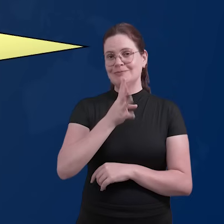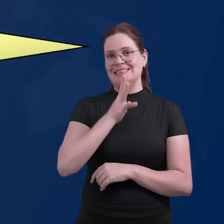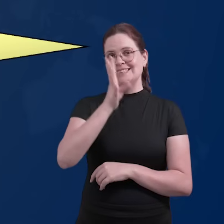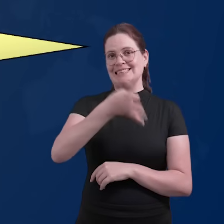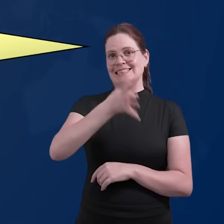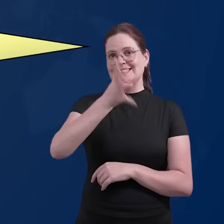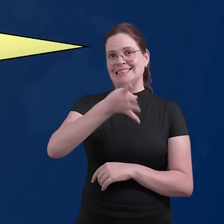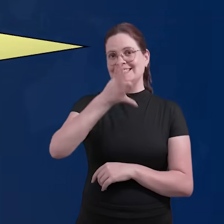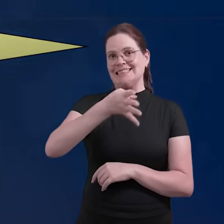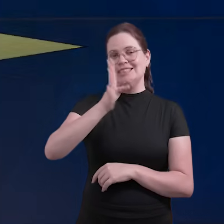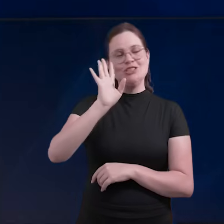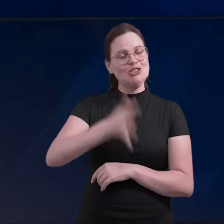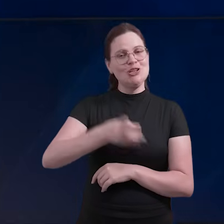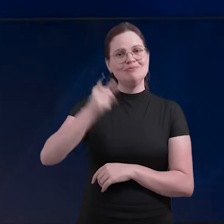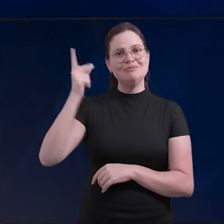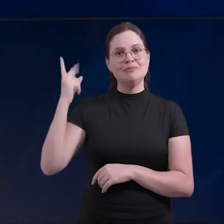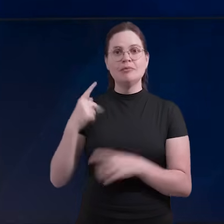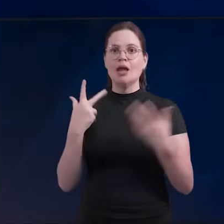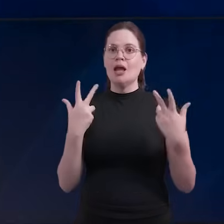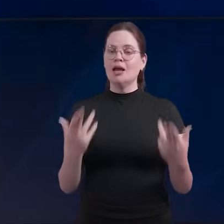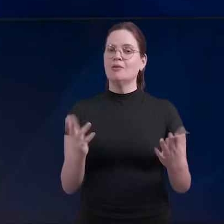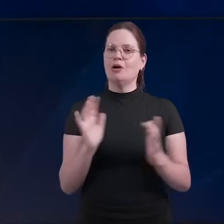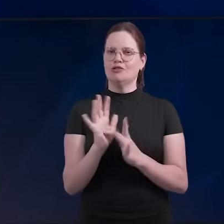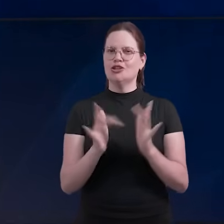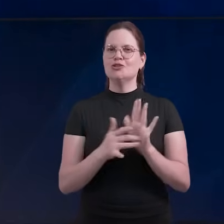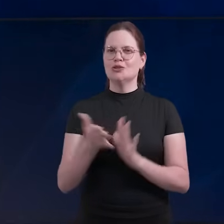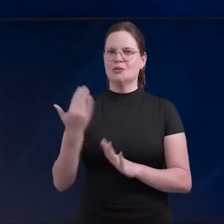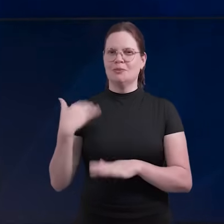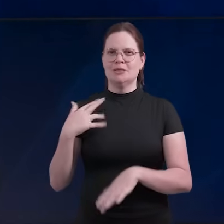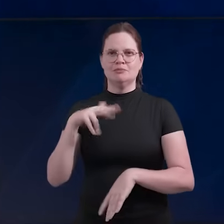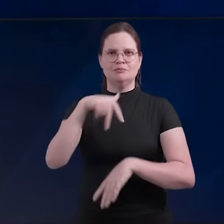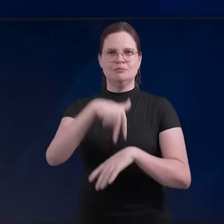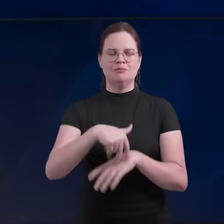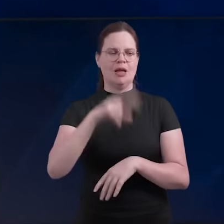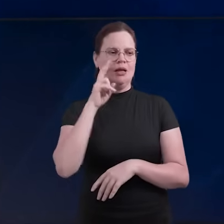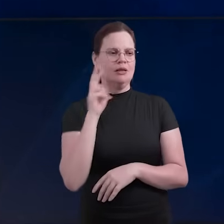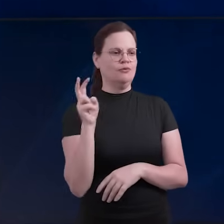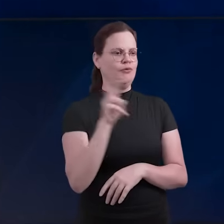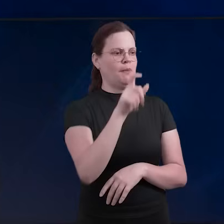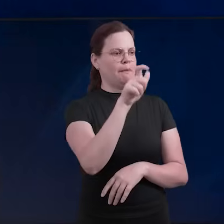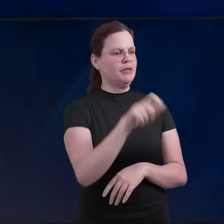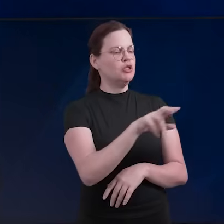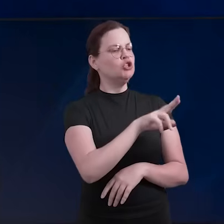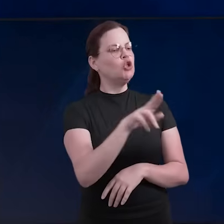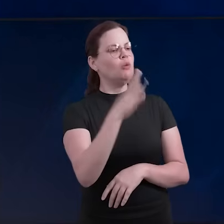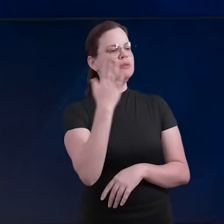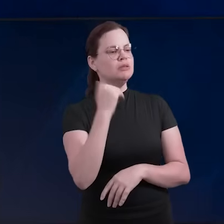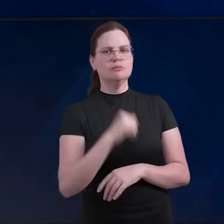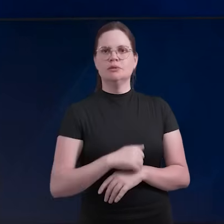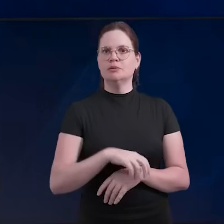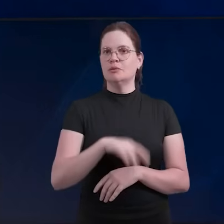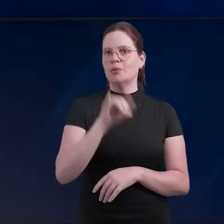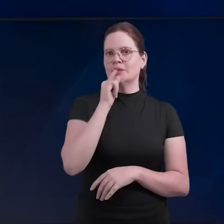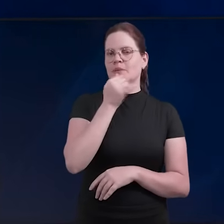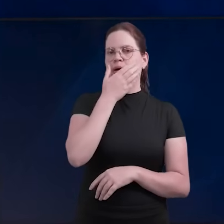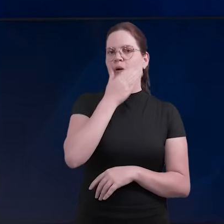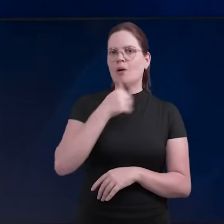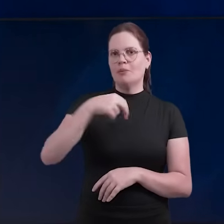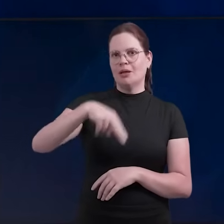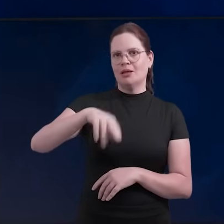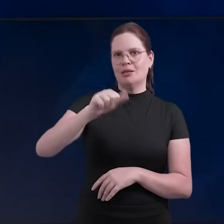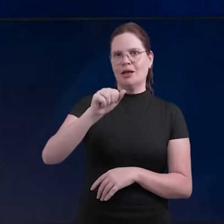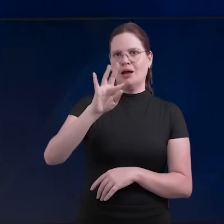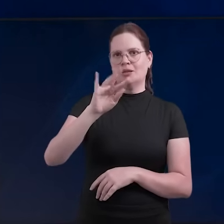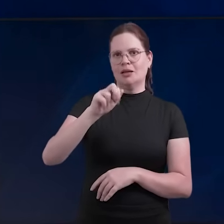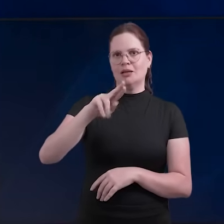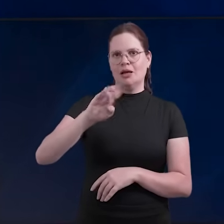antes de você conhecê-lo. Isso aconteceu muito com o Senhor Jesus. Ele conheceu pessoas que ele citou o nome das pessoas. Por exemplo, Natanael.